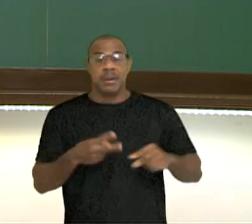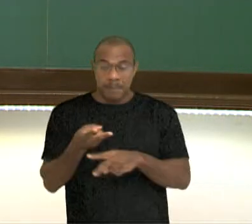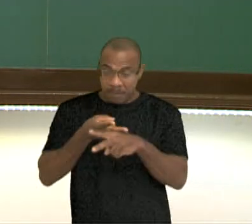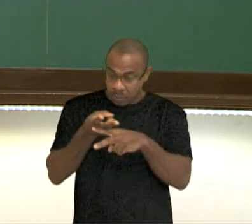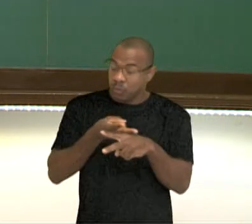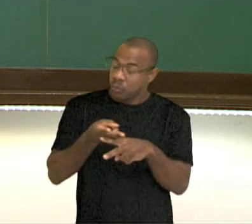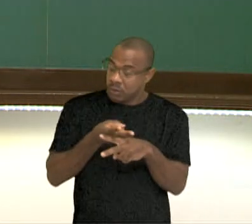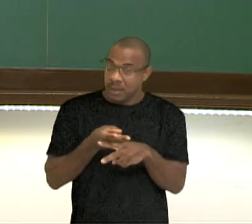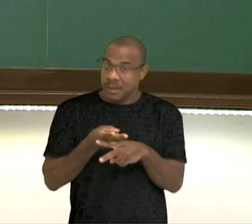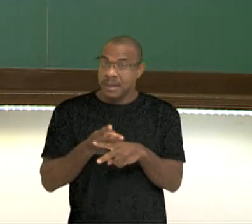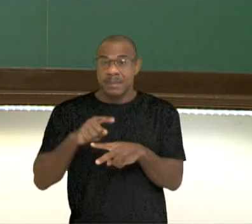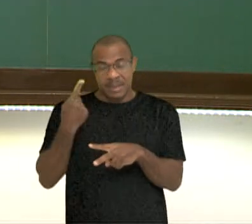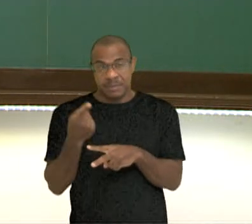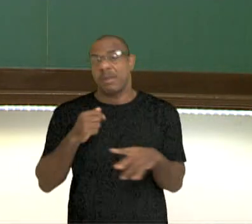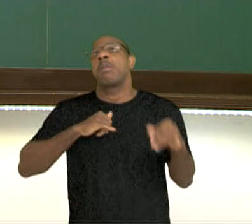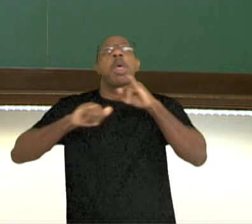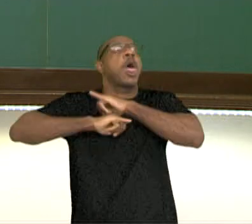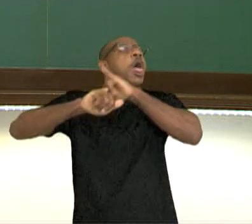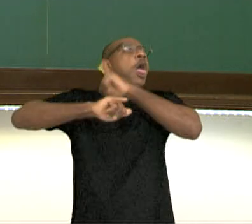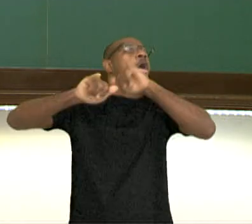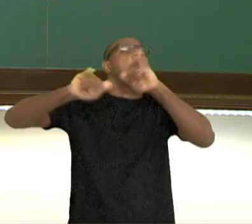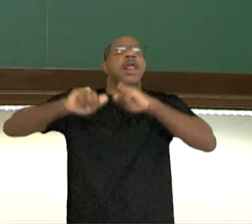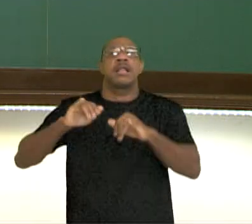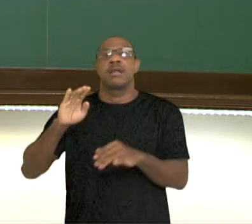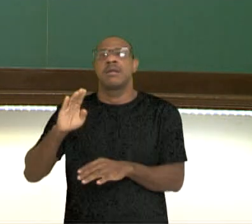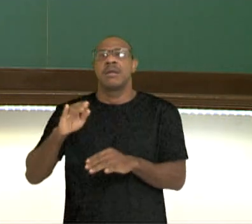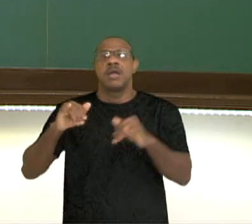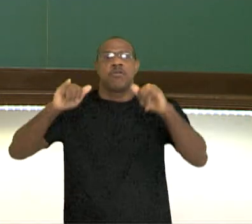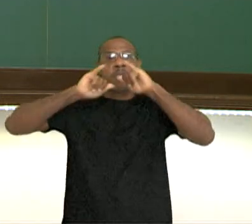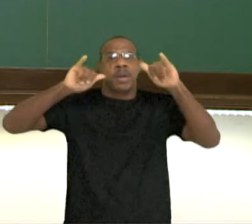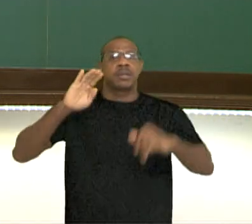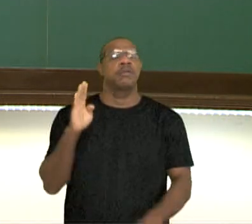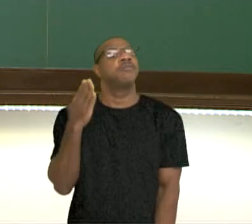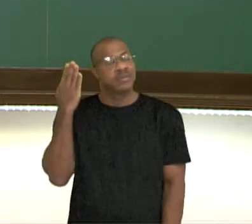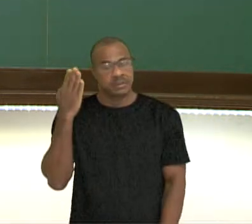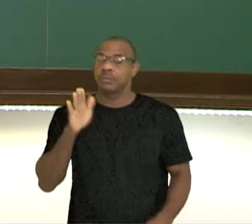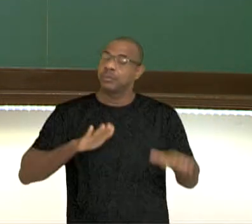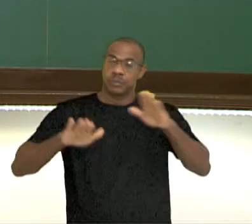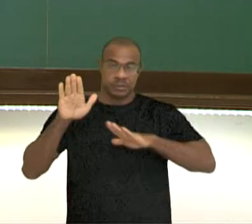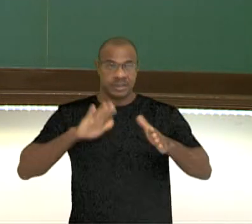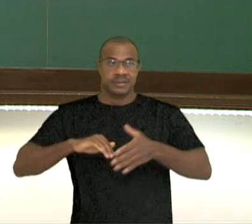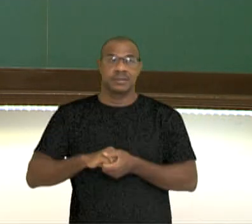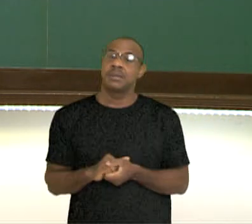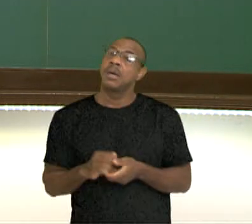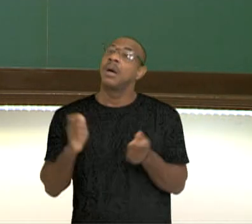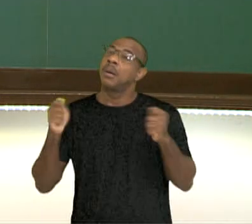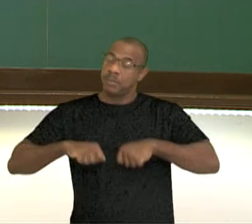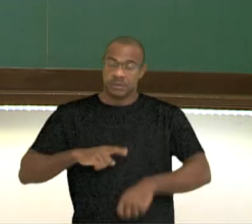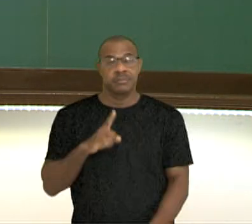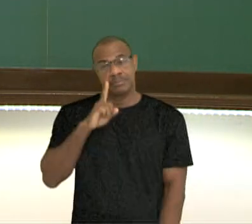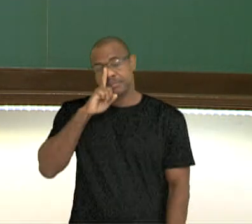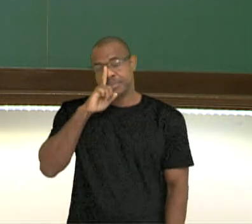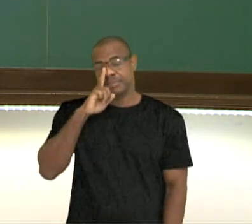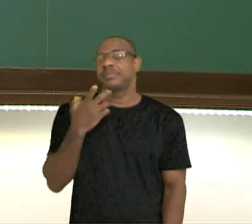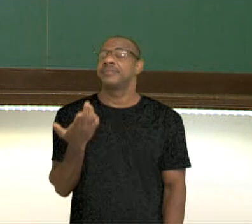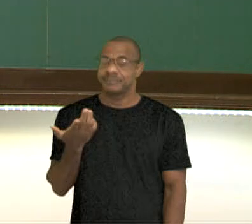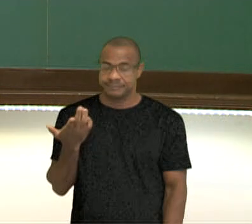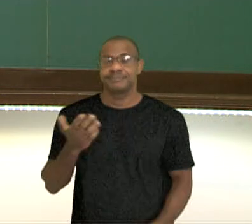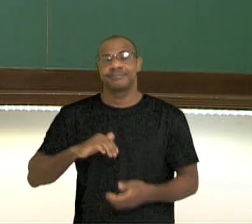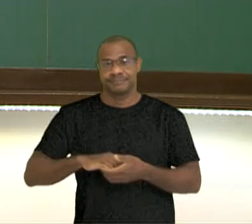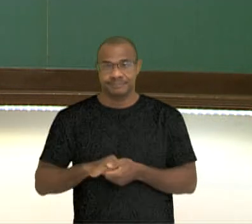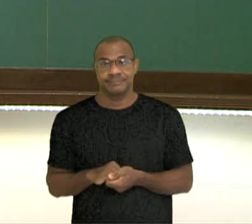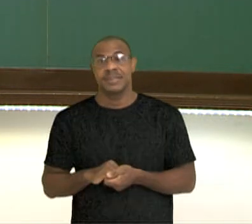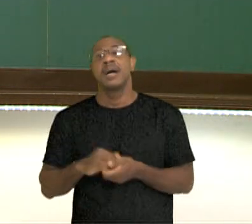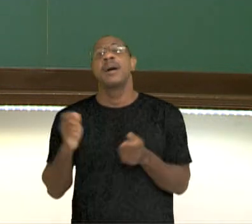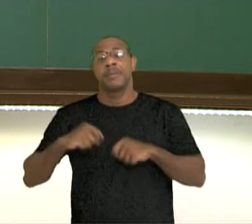isso para não ficar divulgando ou compartilhando fake news. Isso pode ser muito desastroso, isso